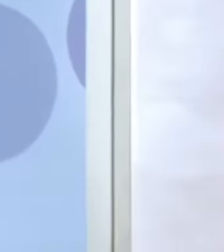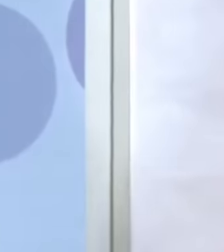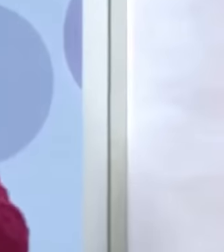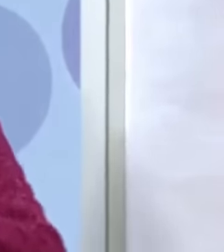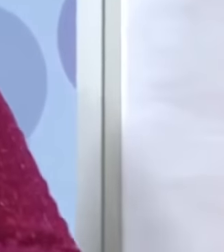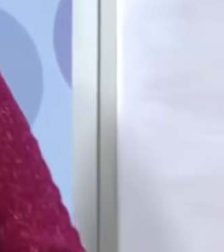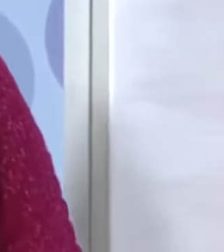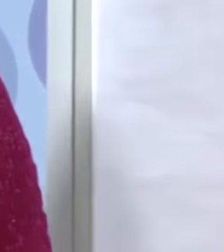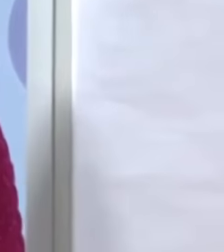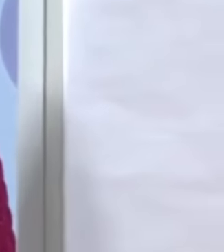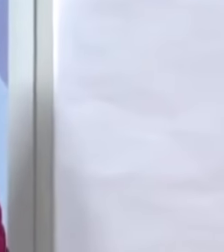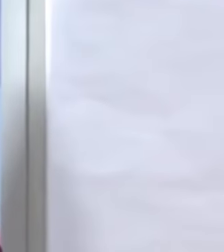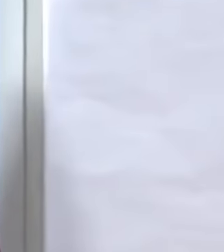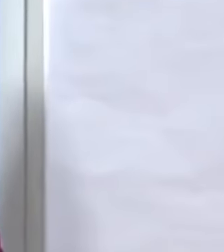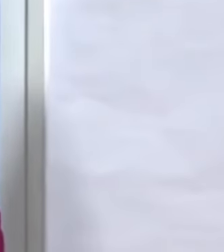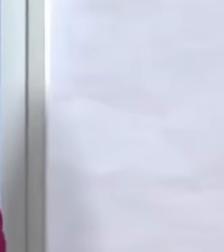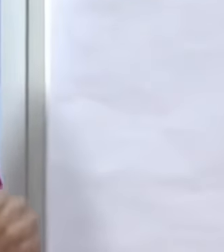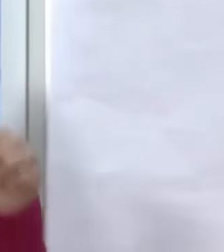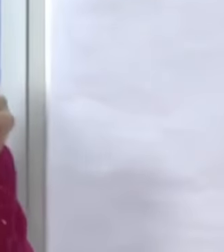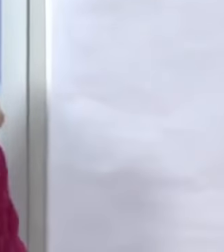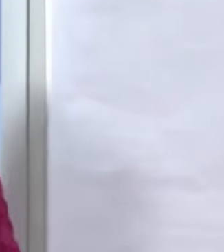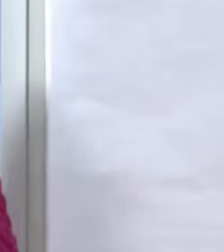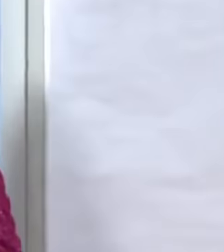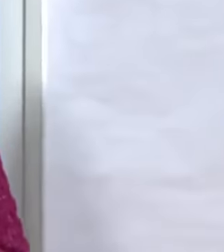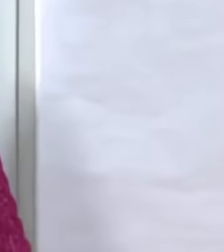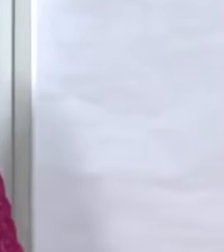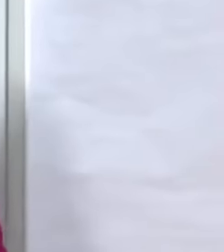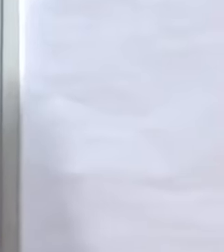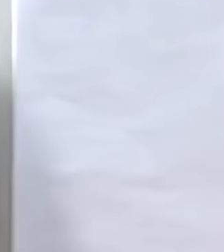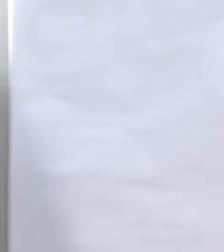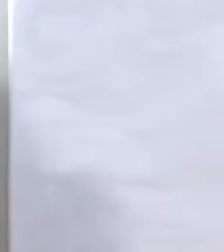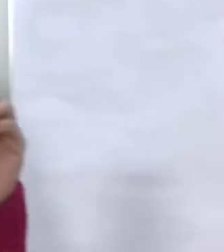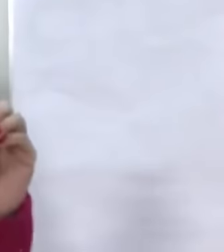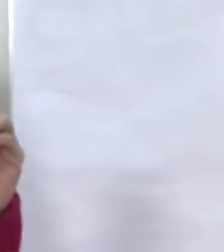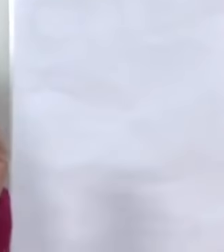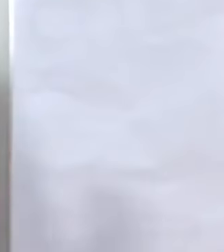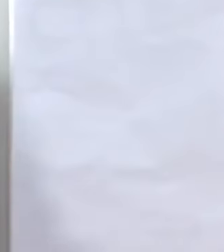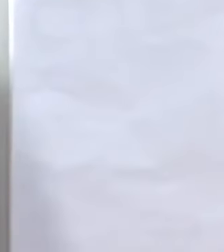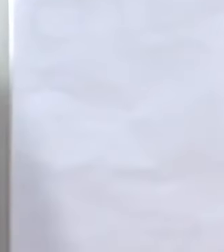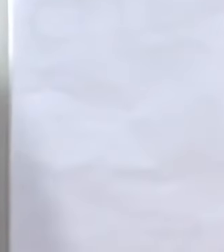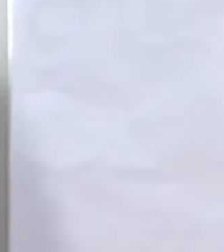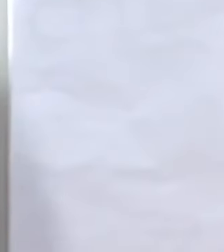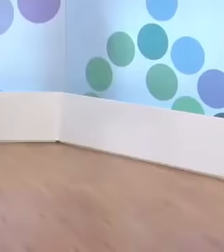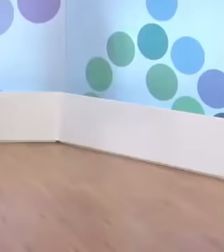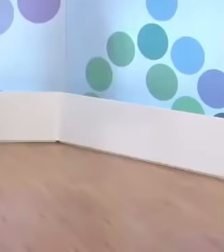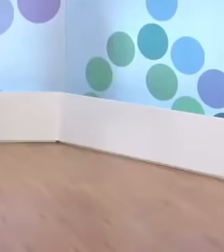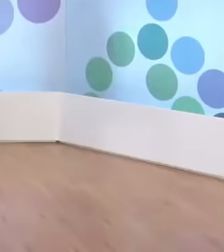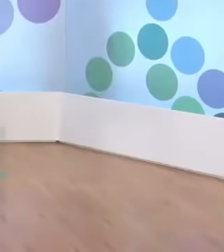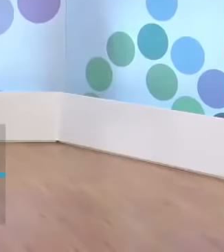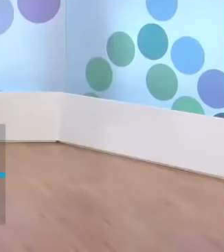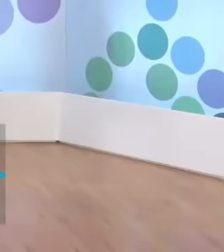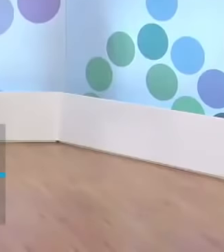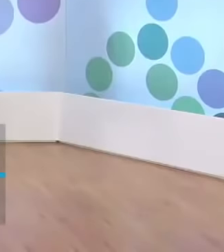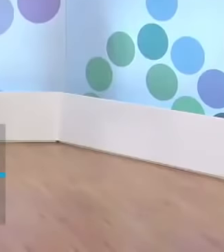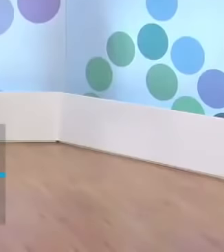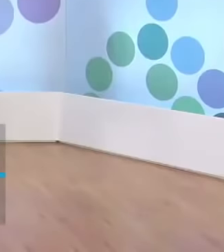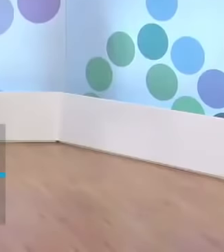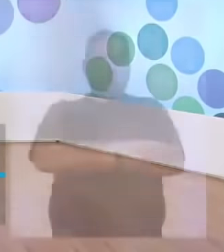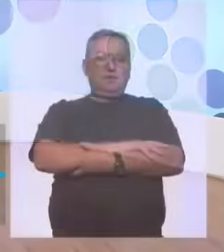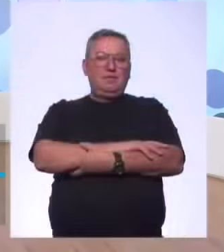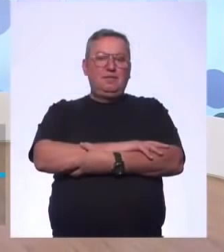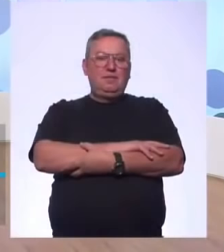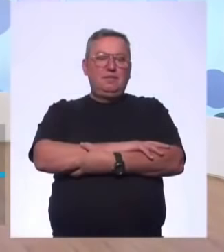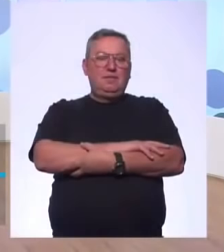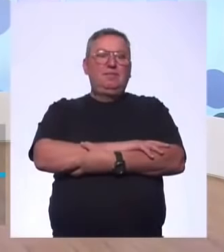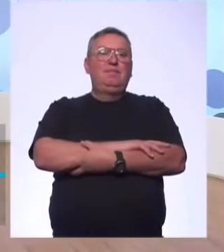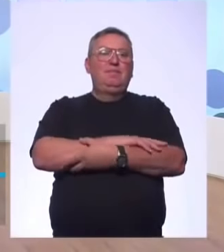Wonderful, eu também dei uma olhada no chat, né? Ó, todo o pessoal tá respondendo certinho, né, Ed? Sim, sim. A Thali